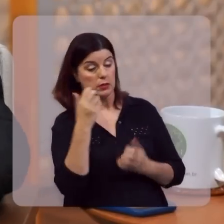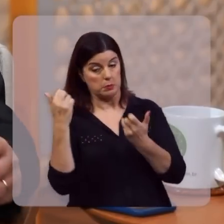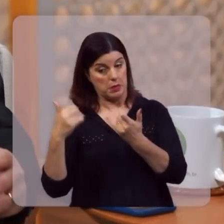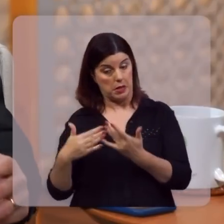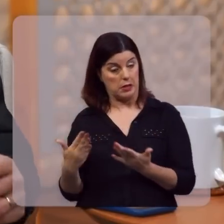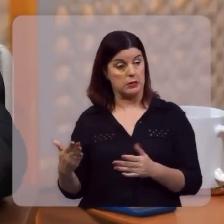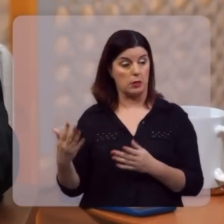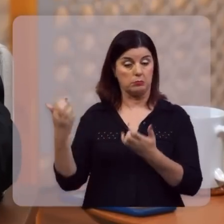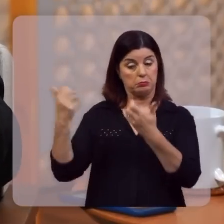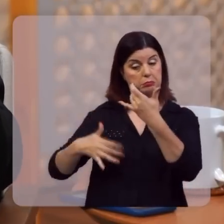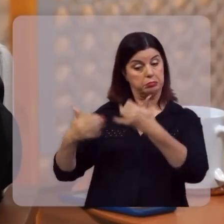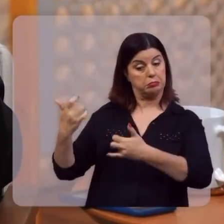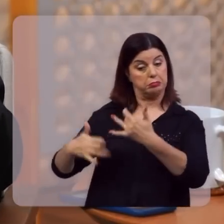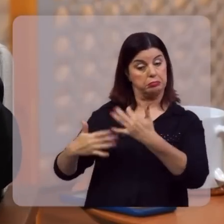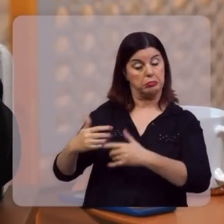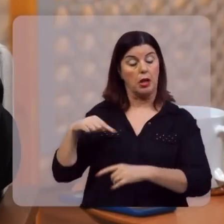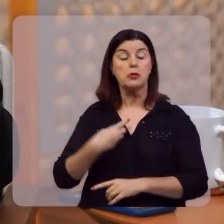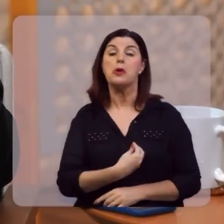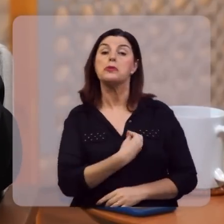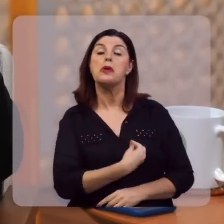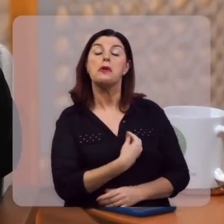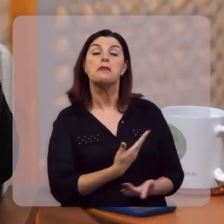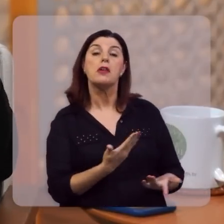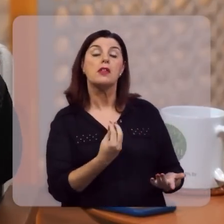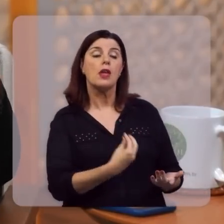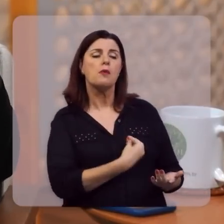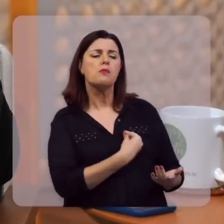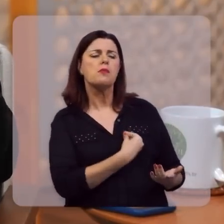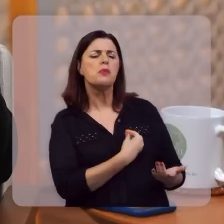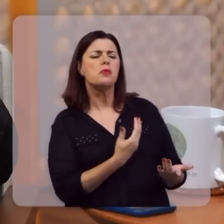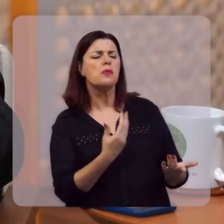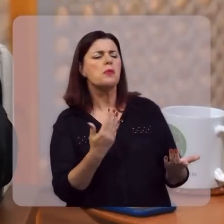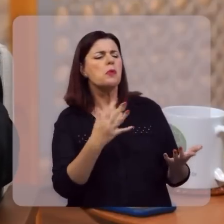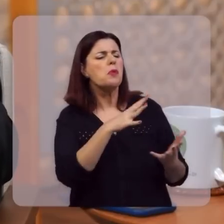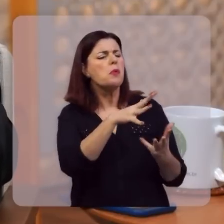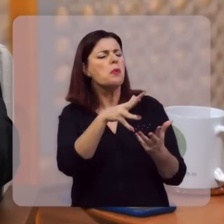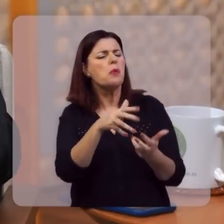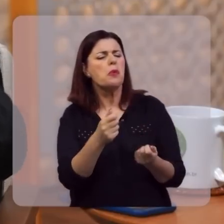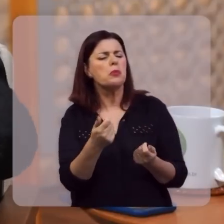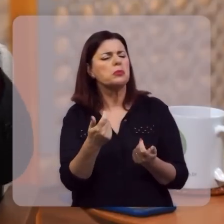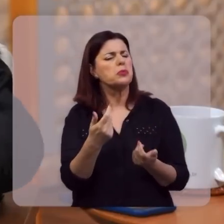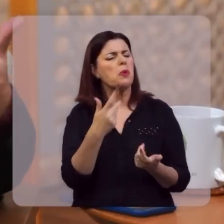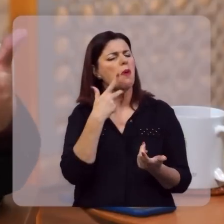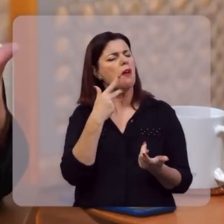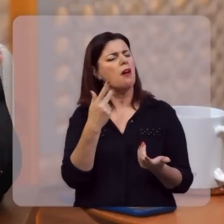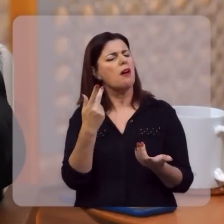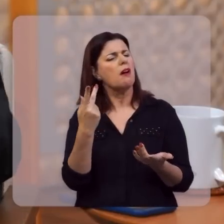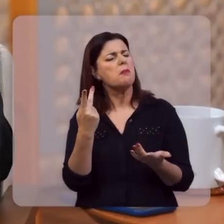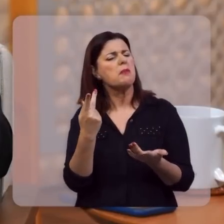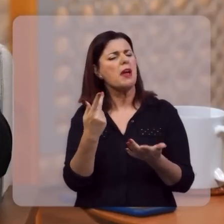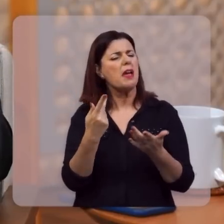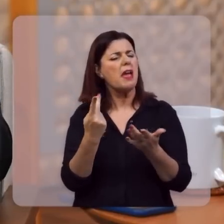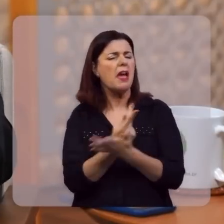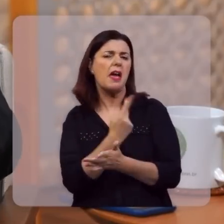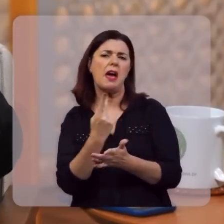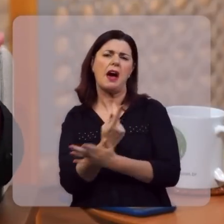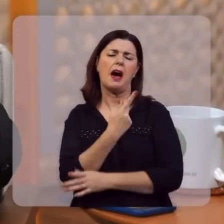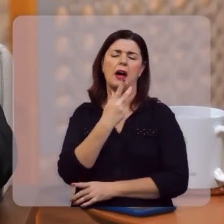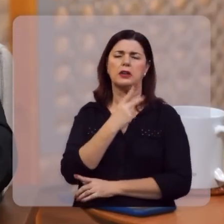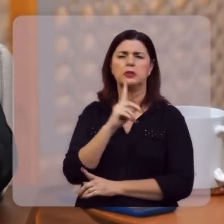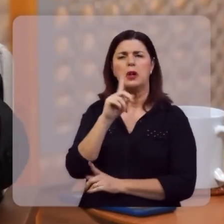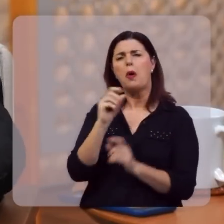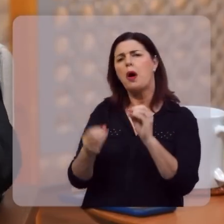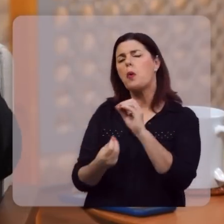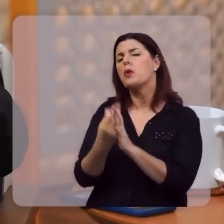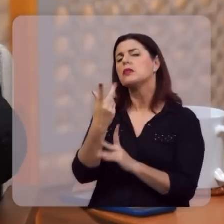senhor nos explicou, que nós vivemos então em um mundo instável, onde as coisas não estão acontecendo da maneira que elas foram criadas, né, e feitas